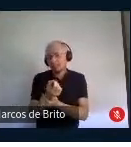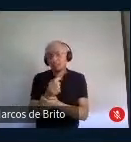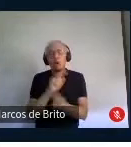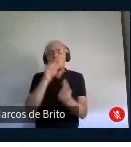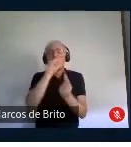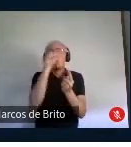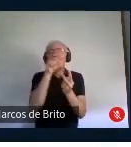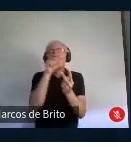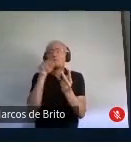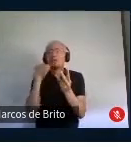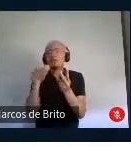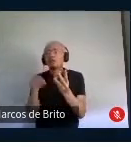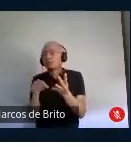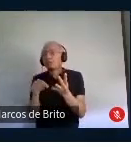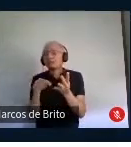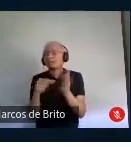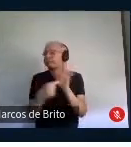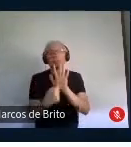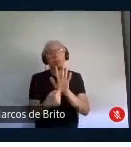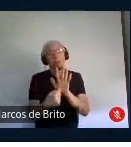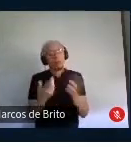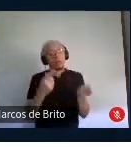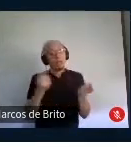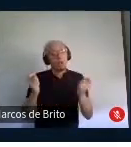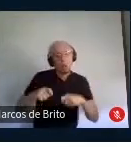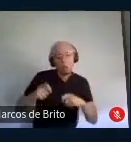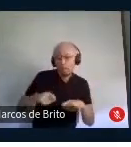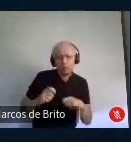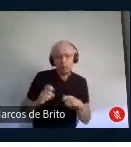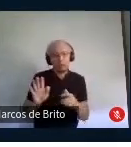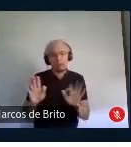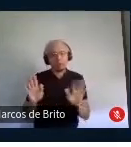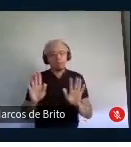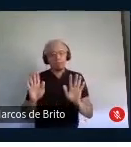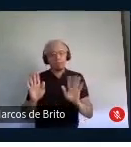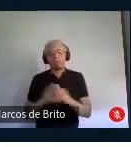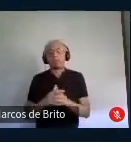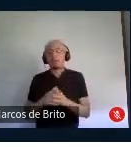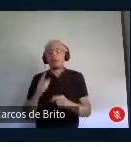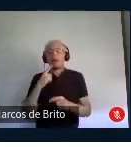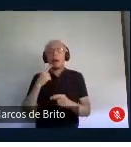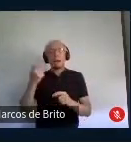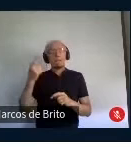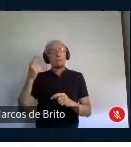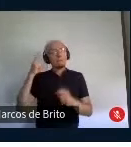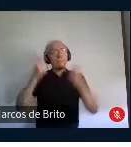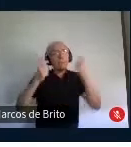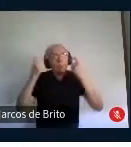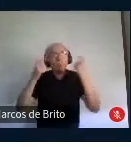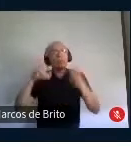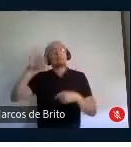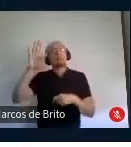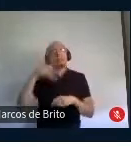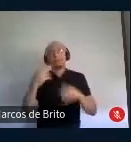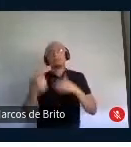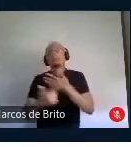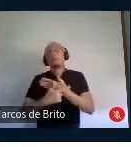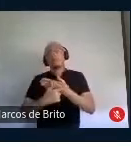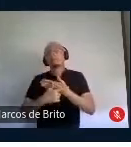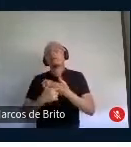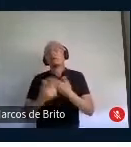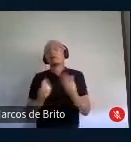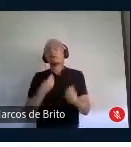trazem a questão das competências, das abordagens, né? Eles estão muito preocupados também com o papel desse intérprete. E os